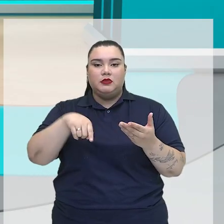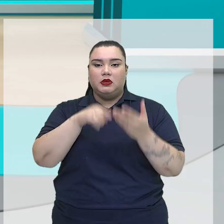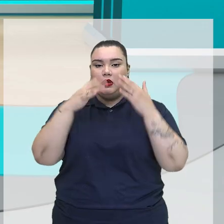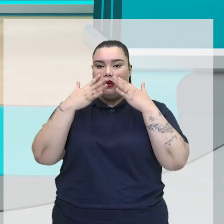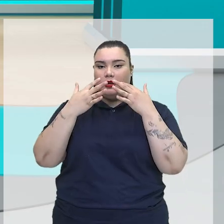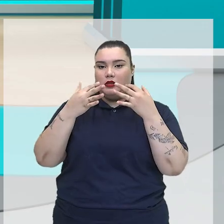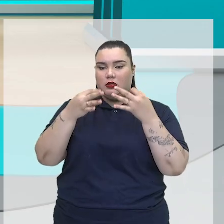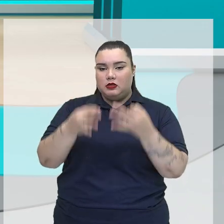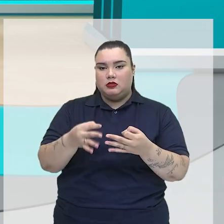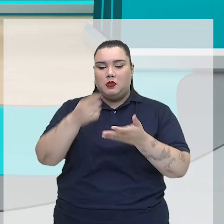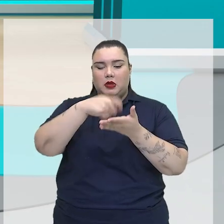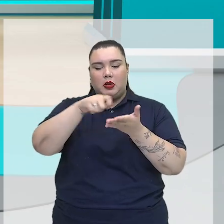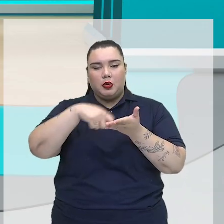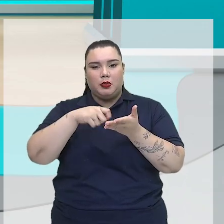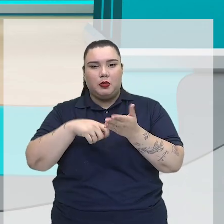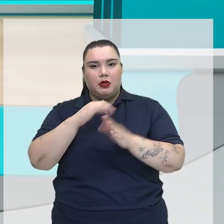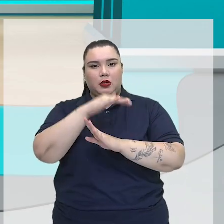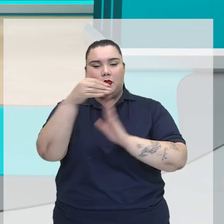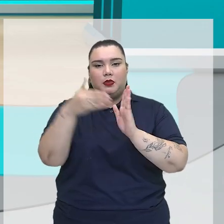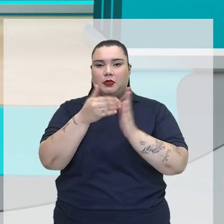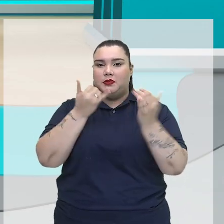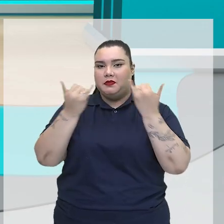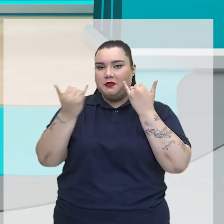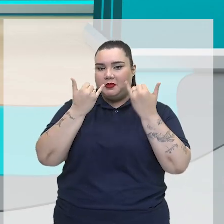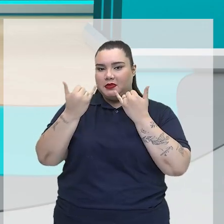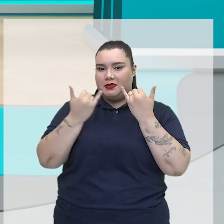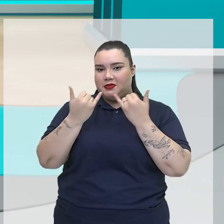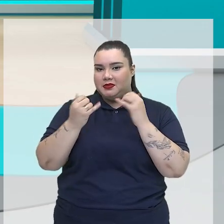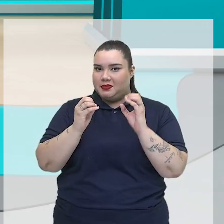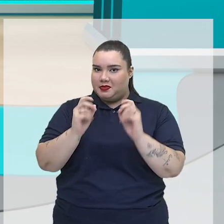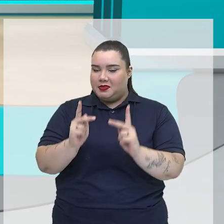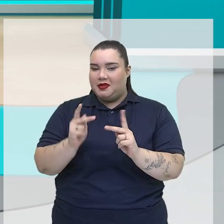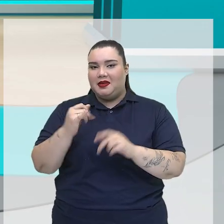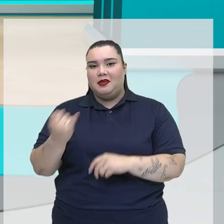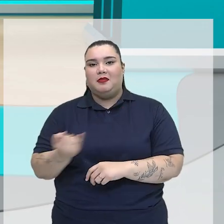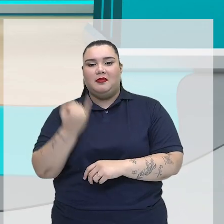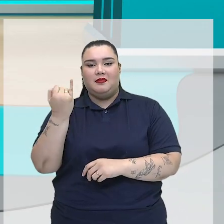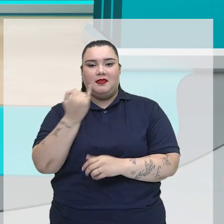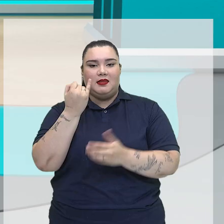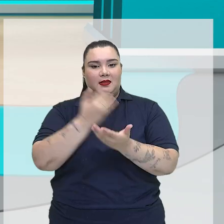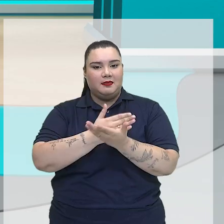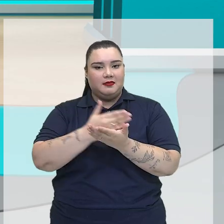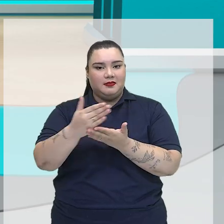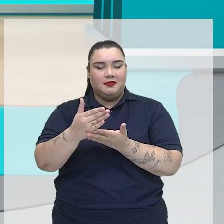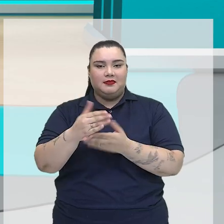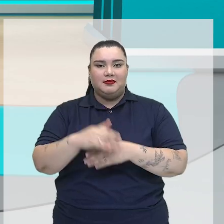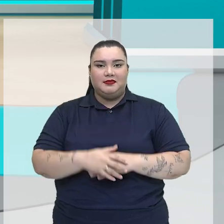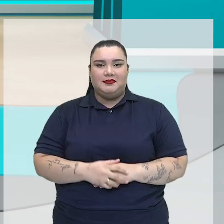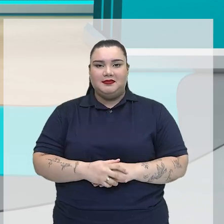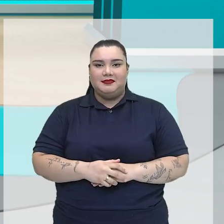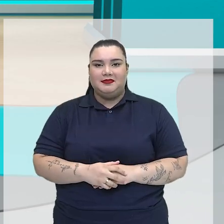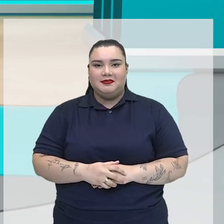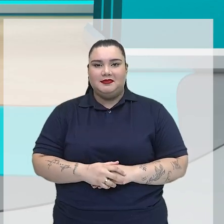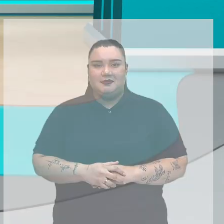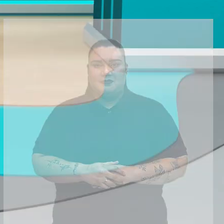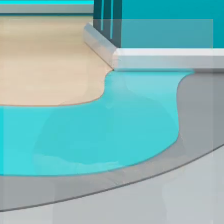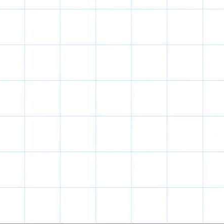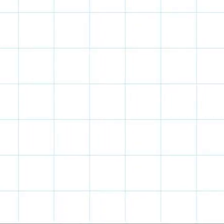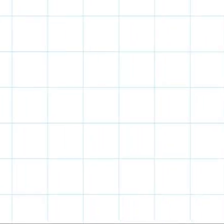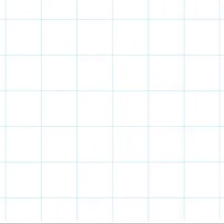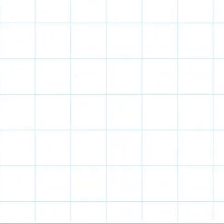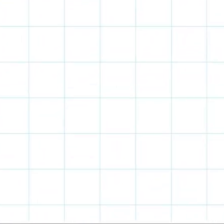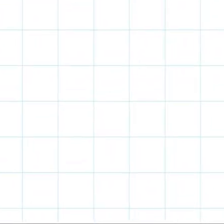ligadinhos, peguem o papel e a caneta para fazer as anotações, que esse assunto é super interessante. Vamos iniciar, então, a aula.